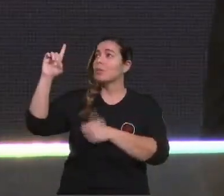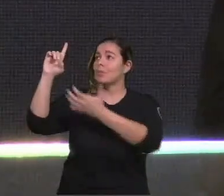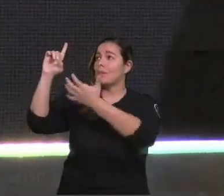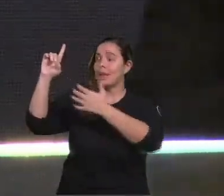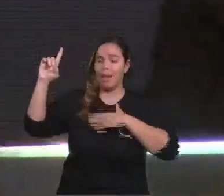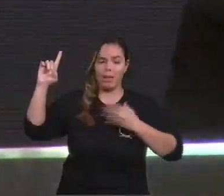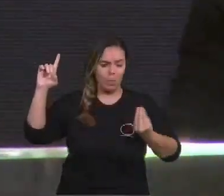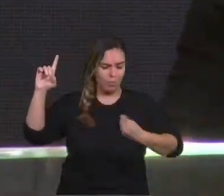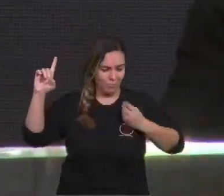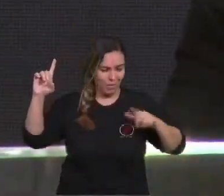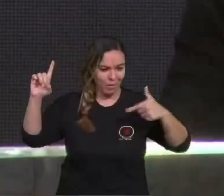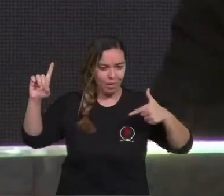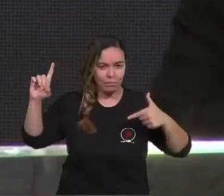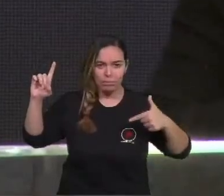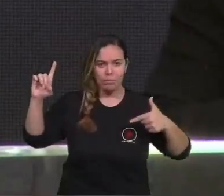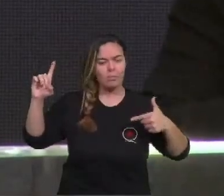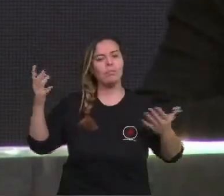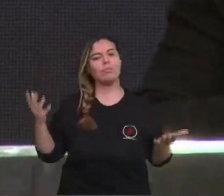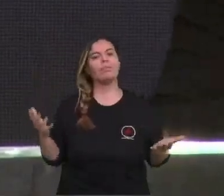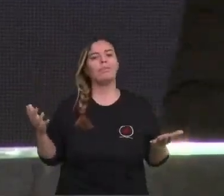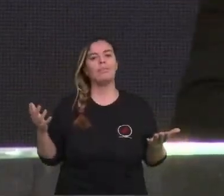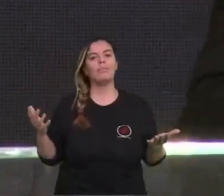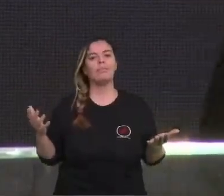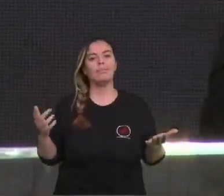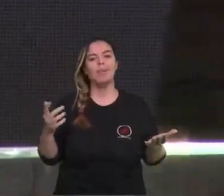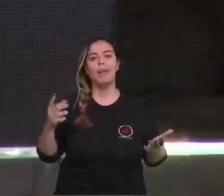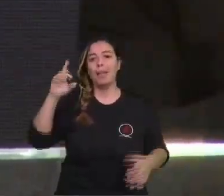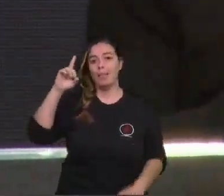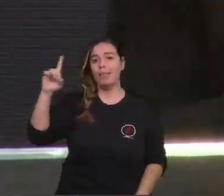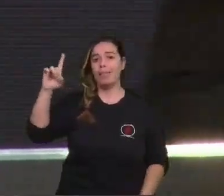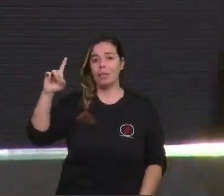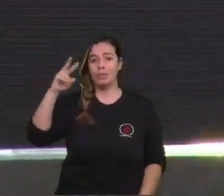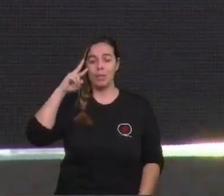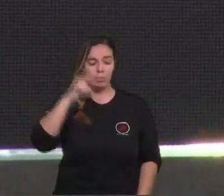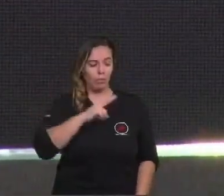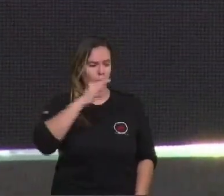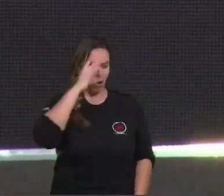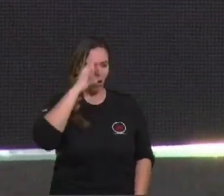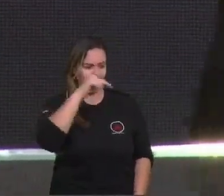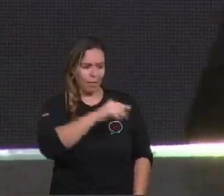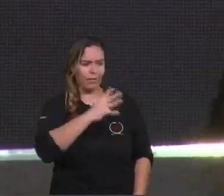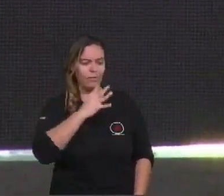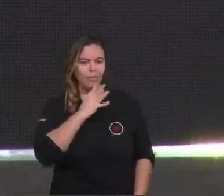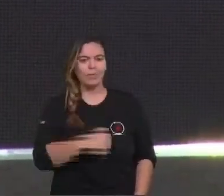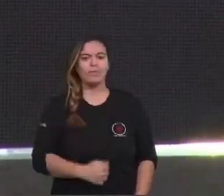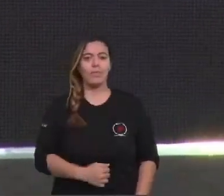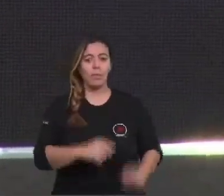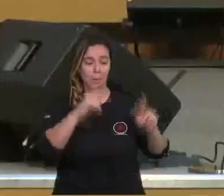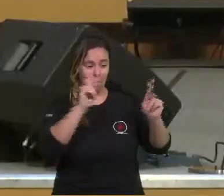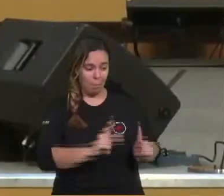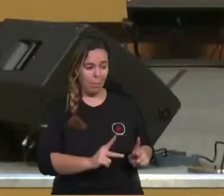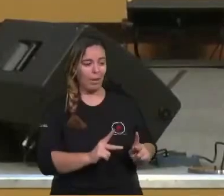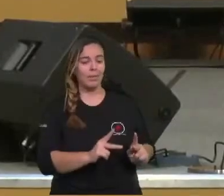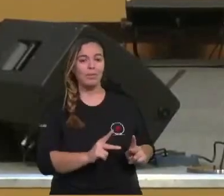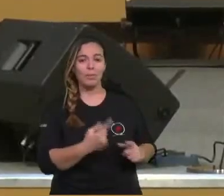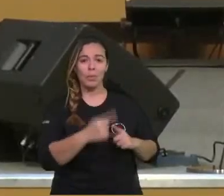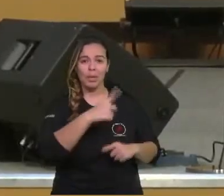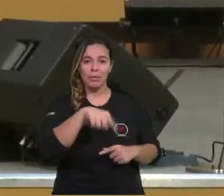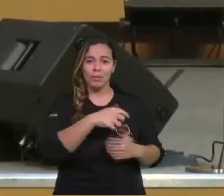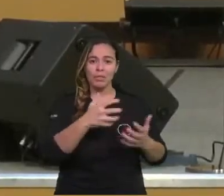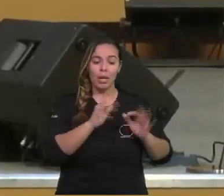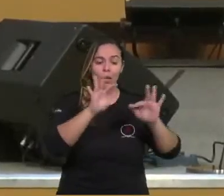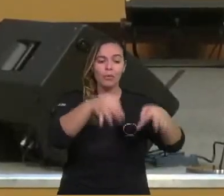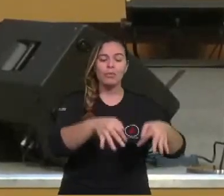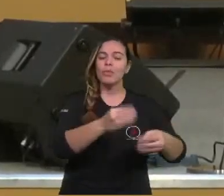mudar a sua história? Tu está de brincadeira. Eu bem sei os pensamentos que vocês têm a respeito de vós. Eles são de paz e não de mal, porque vocês estão a fim de ter um